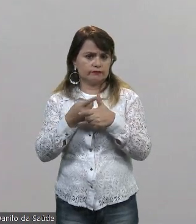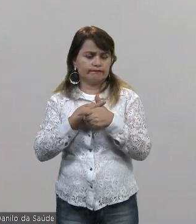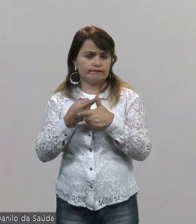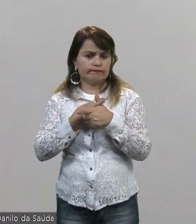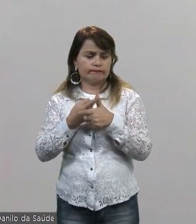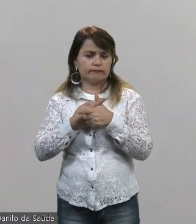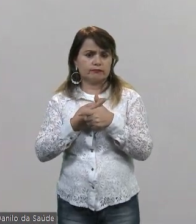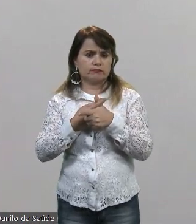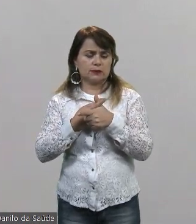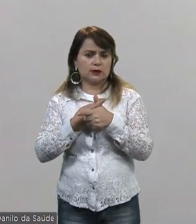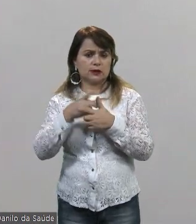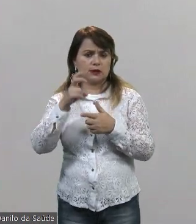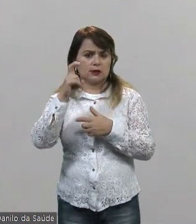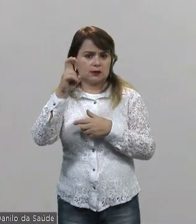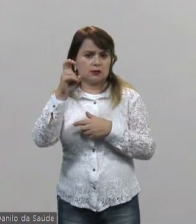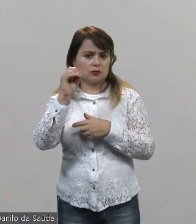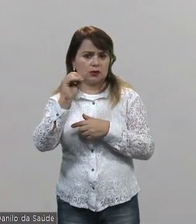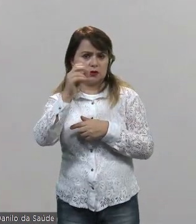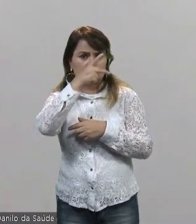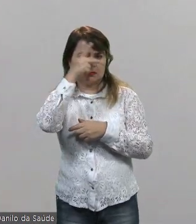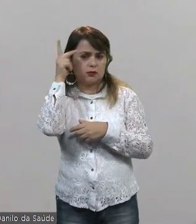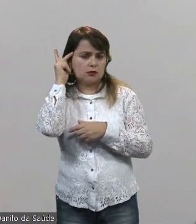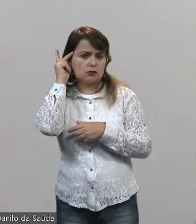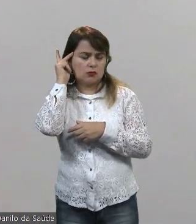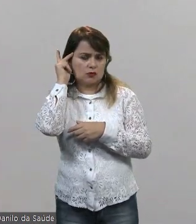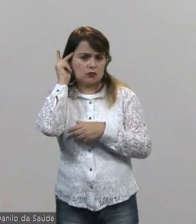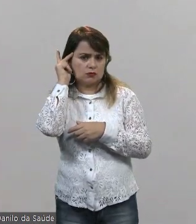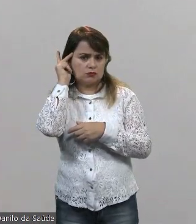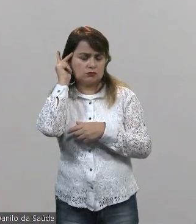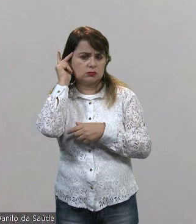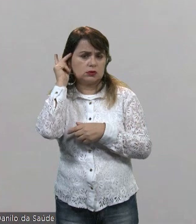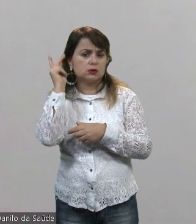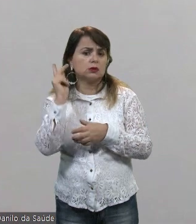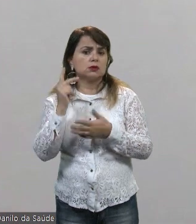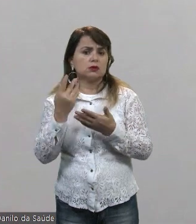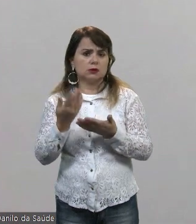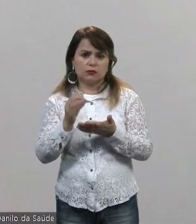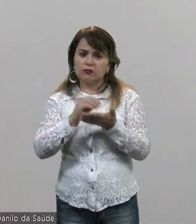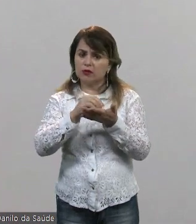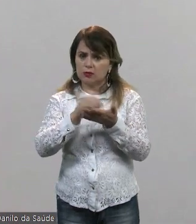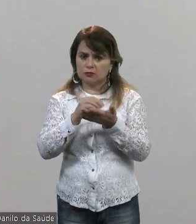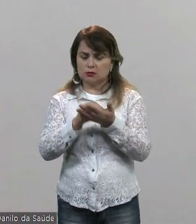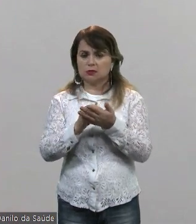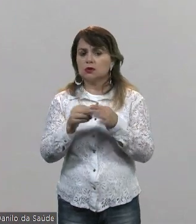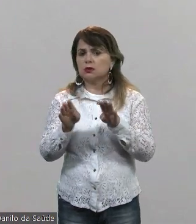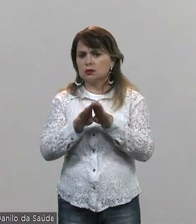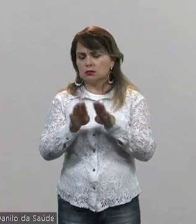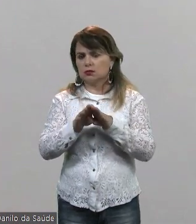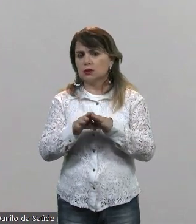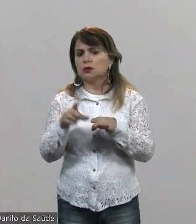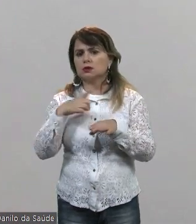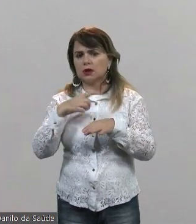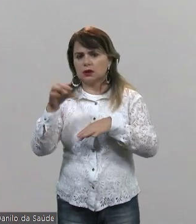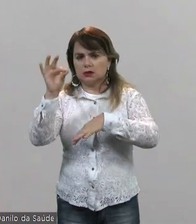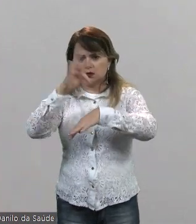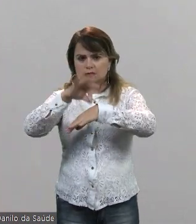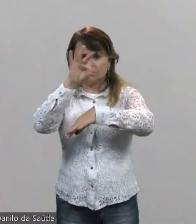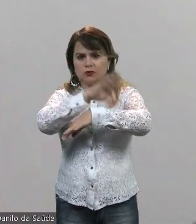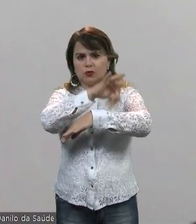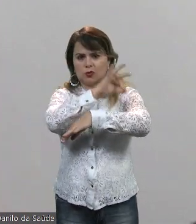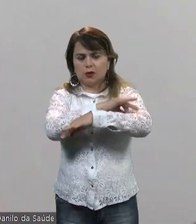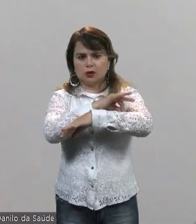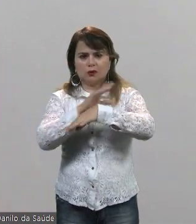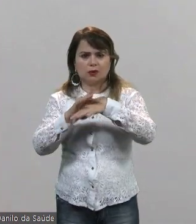de quase 50 profissionais. E num momento difícil também de epidemia de dengue. Mas, enfim, tão logo o